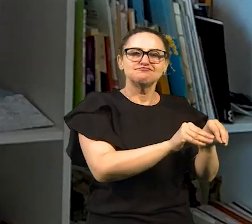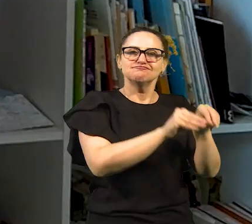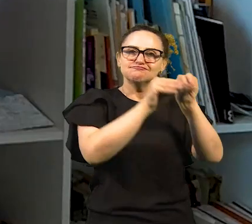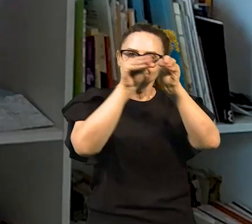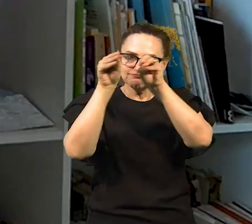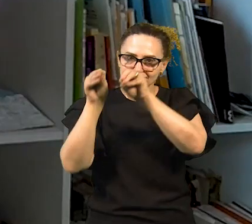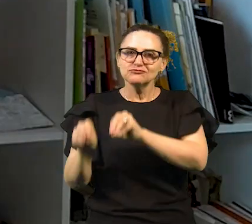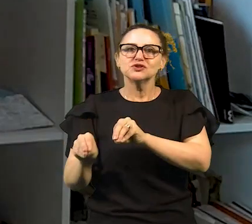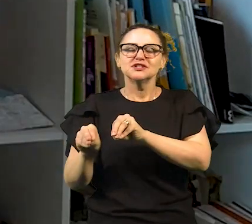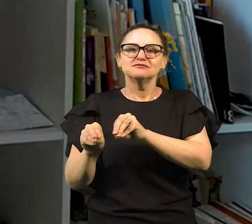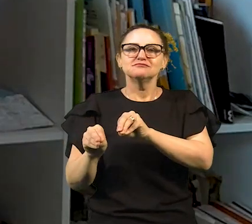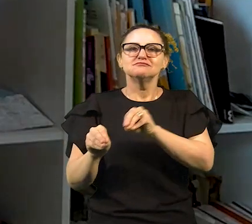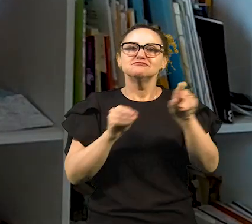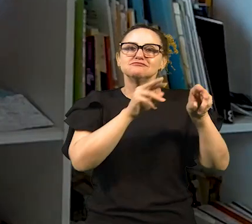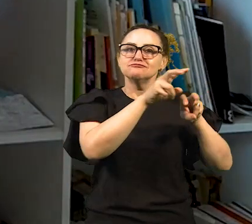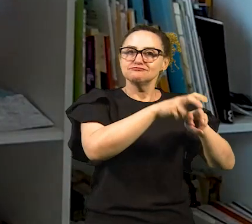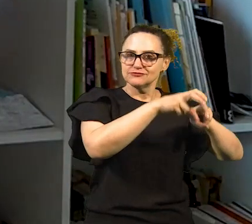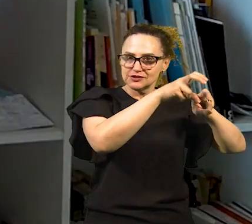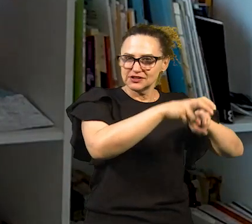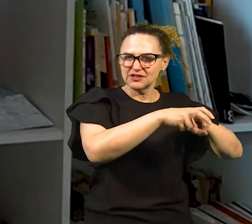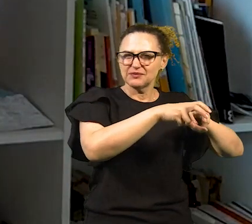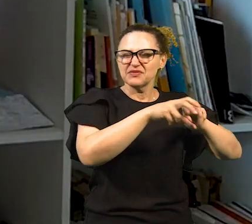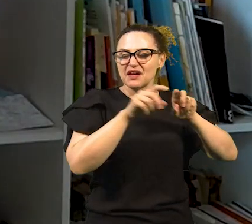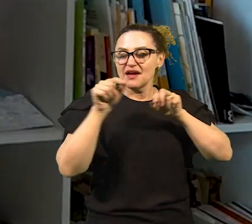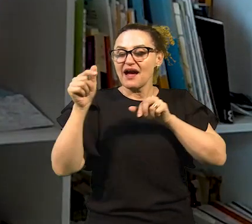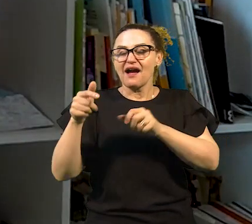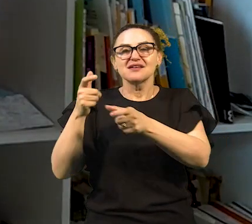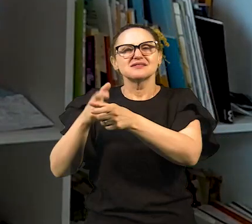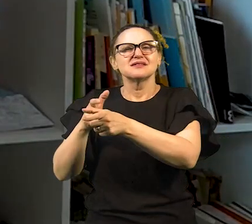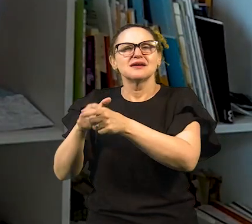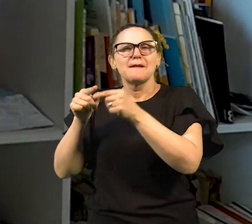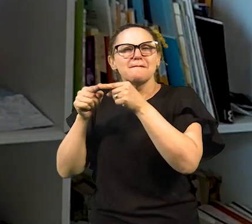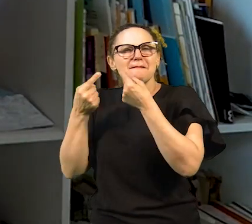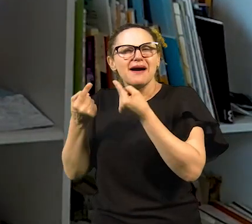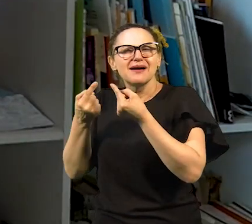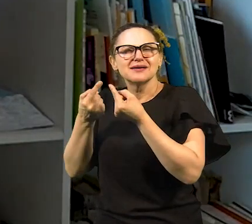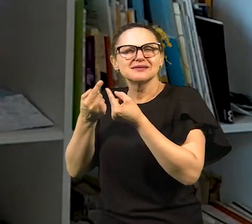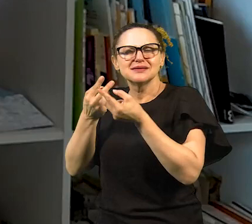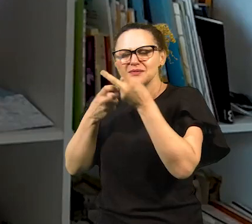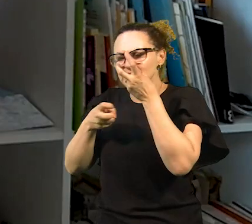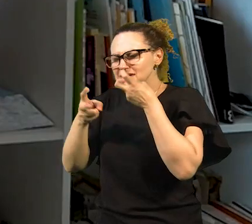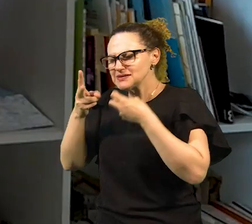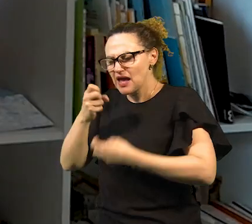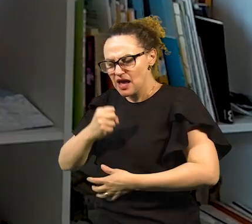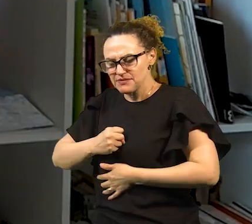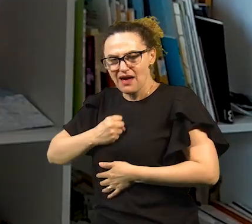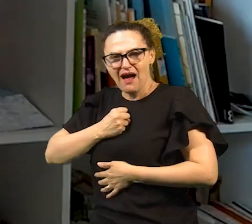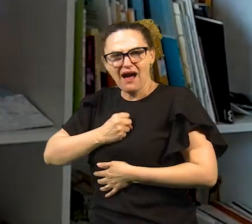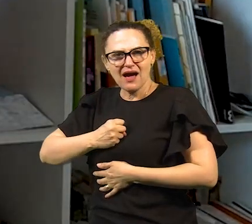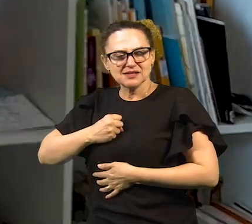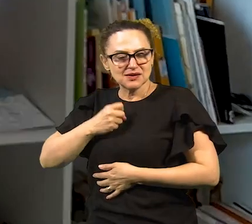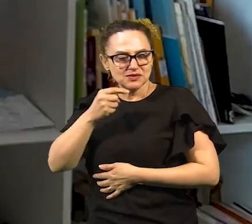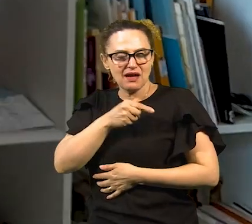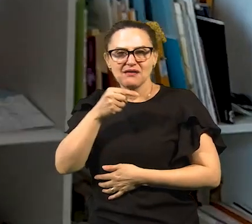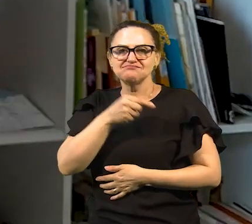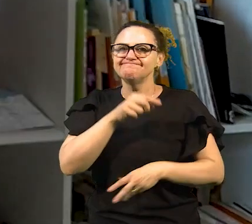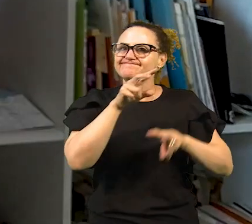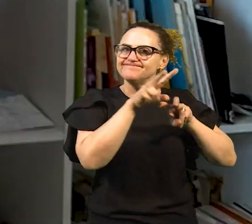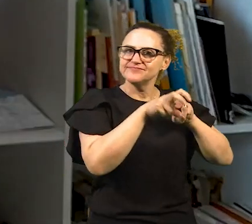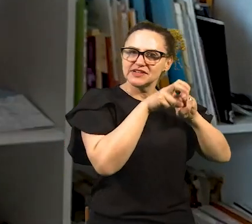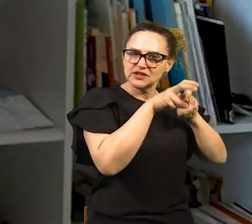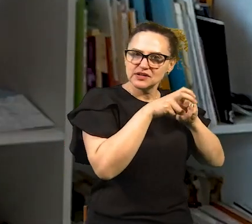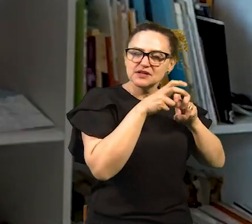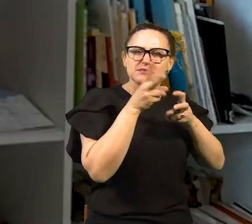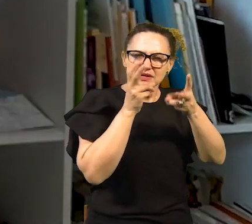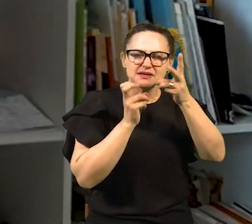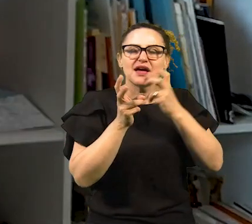e ali ele percebe a saudade que ele tem do espaço rural. Isso vai ser um tema recorrente na música sertaneja como um